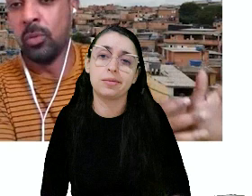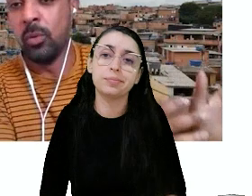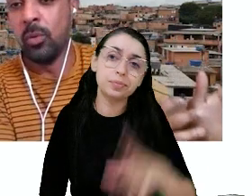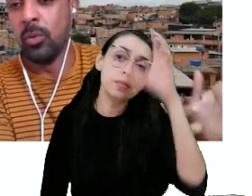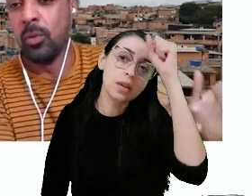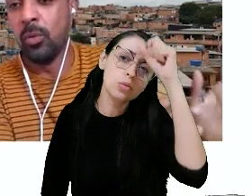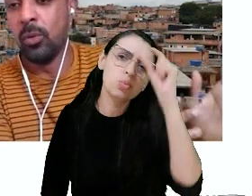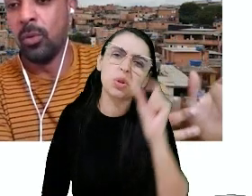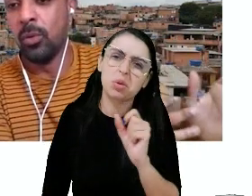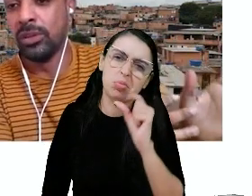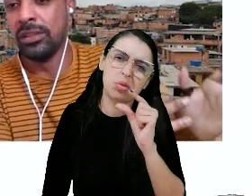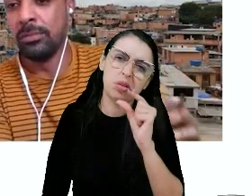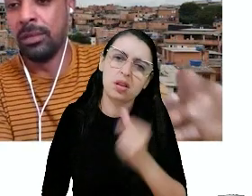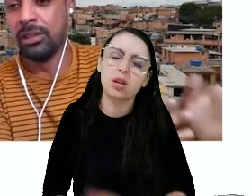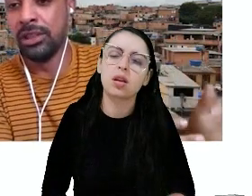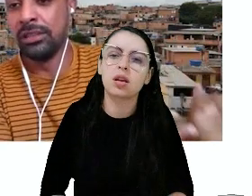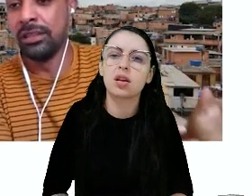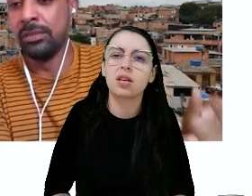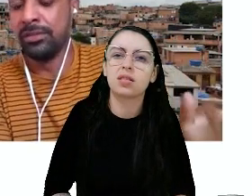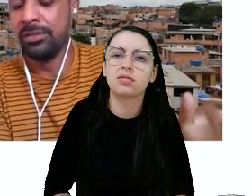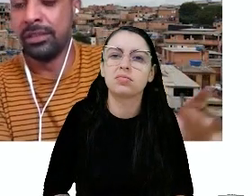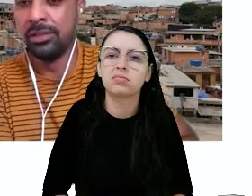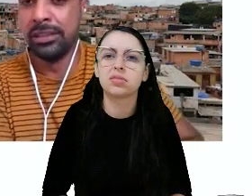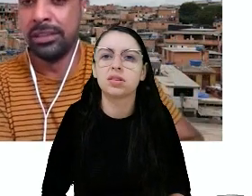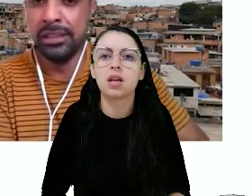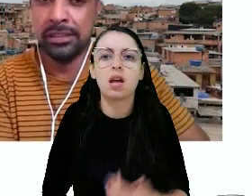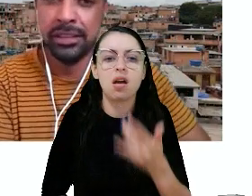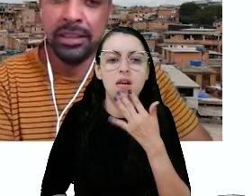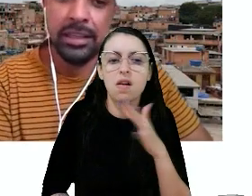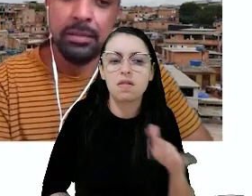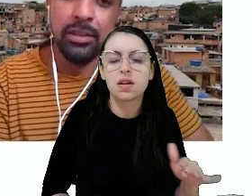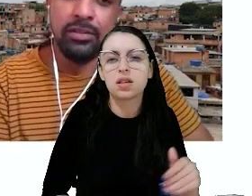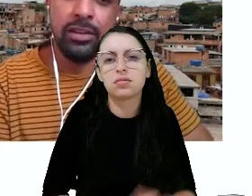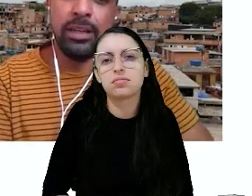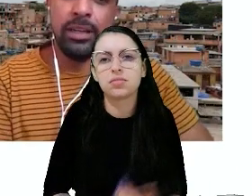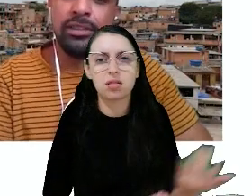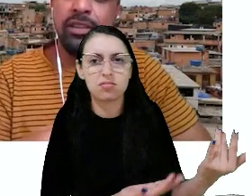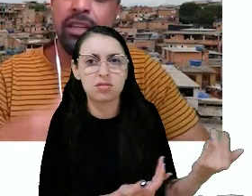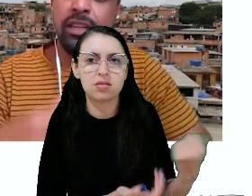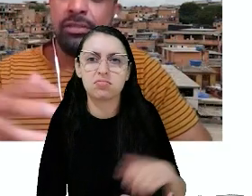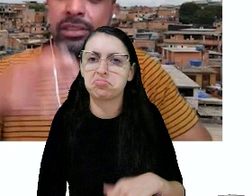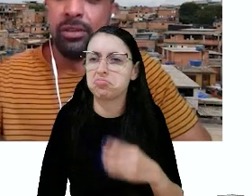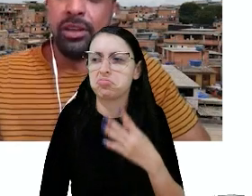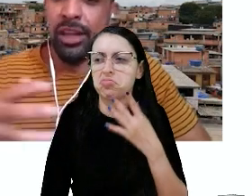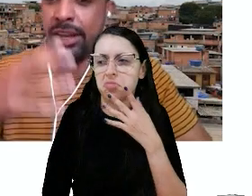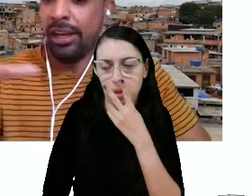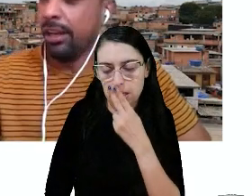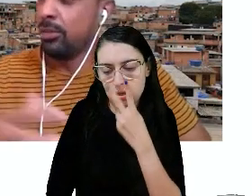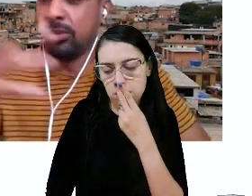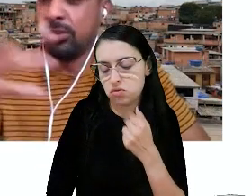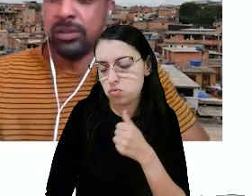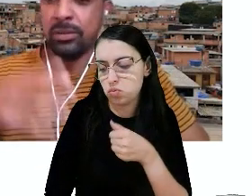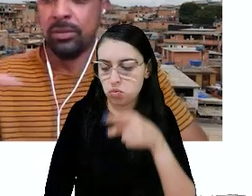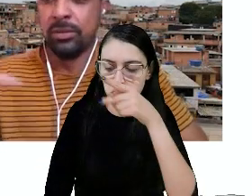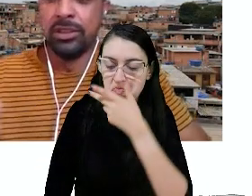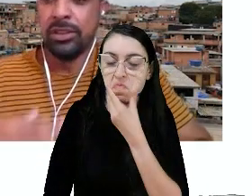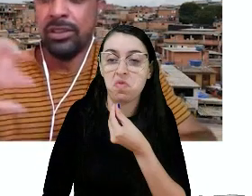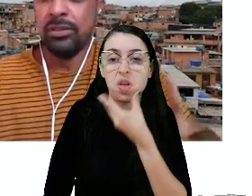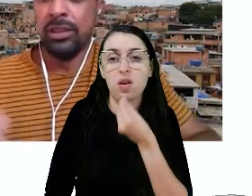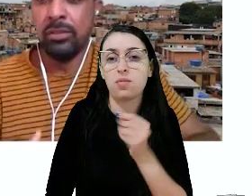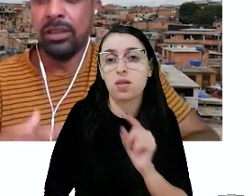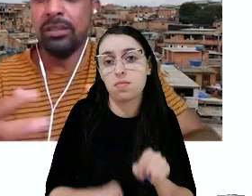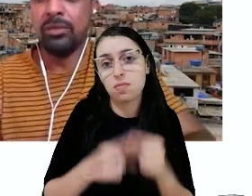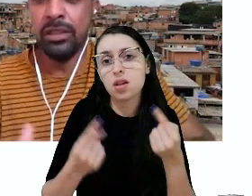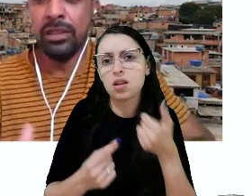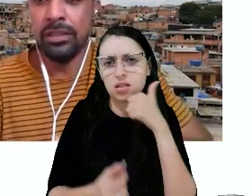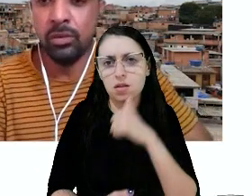um pouco com o sistema machista na minha infância e adolescência, mas eu falei para ela, a gente fica achando que, não né, que os homens são